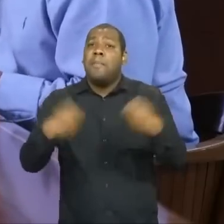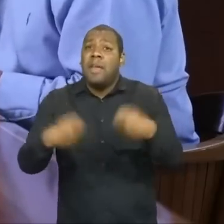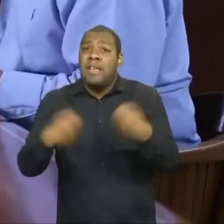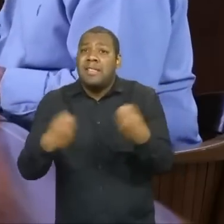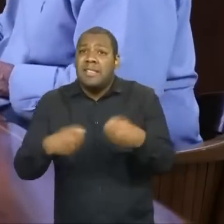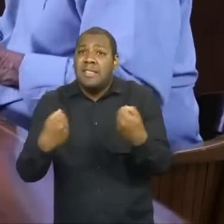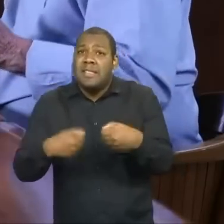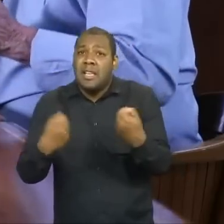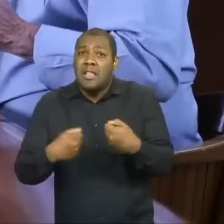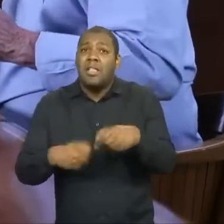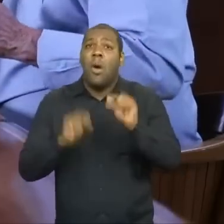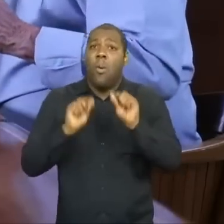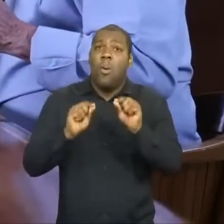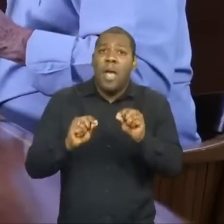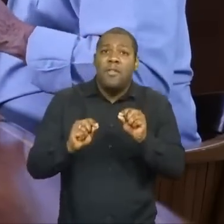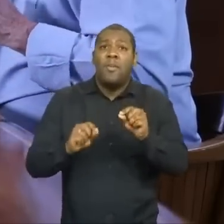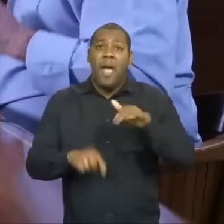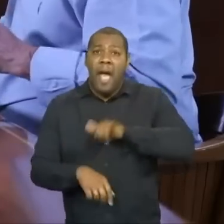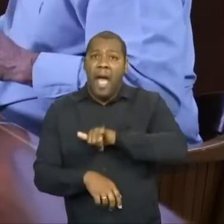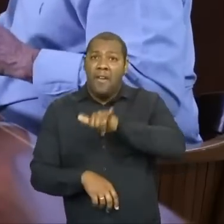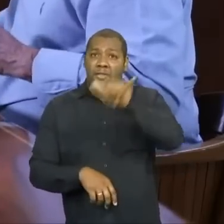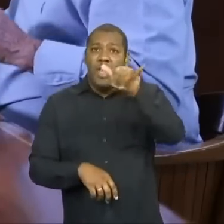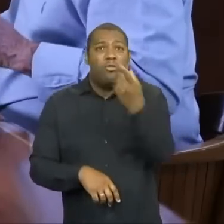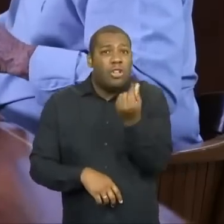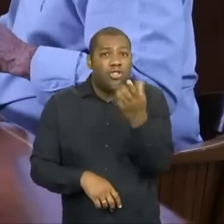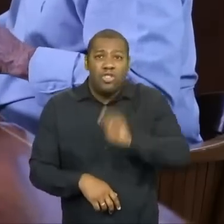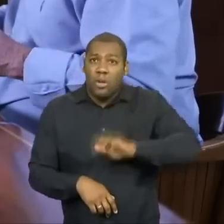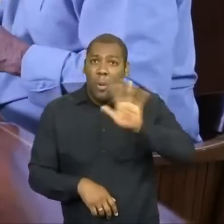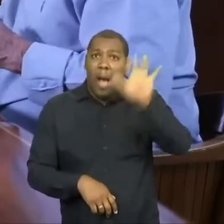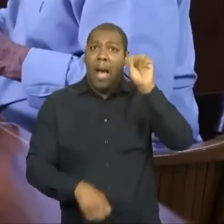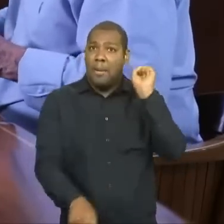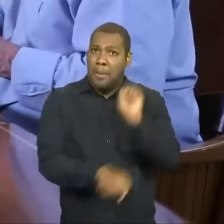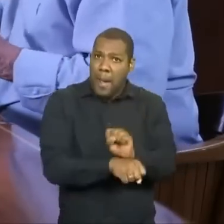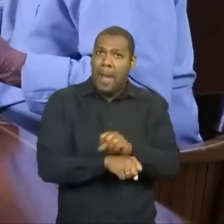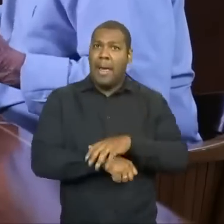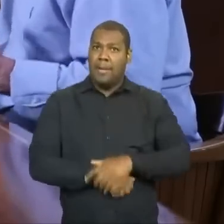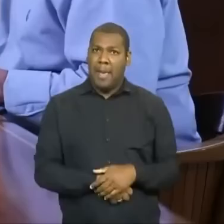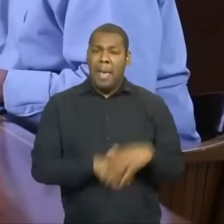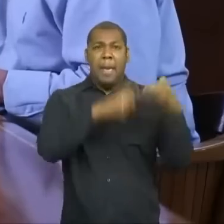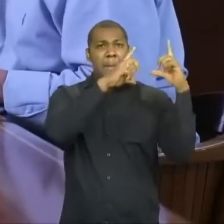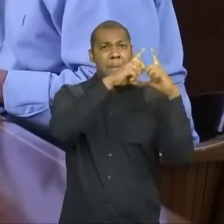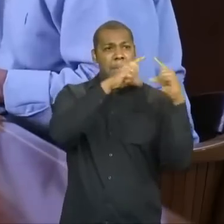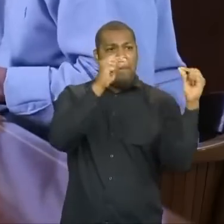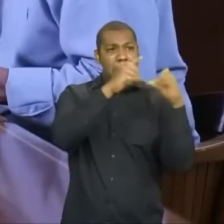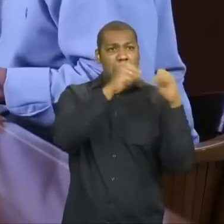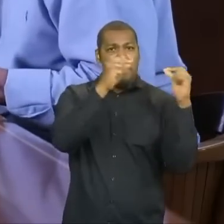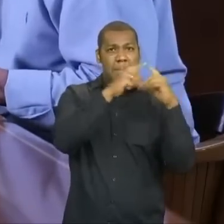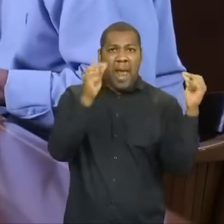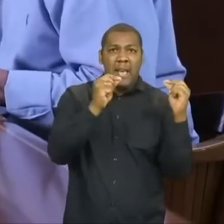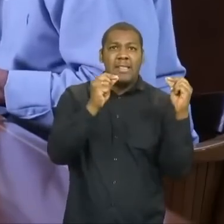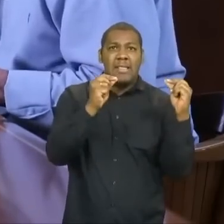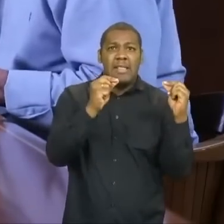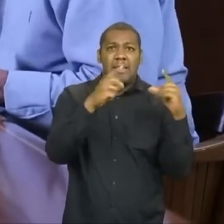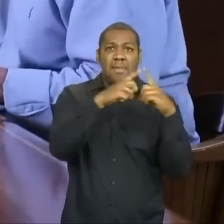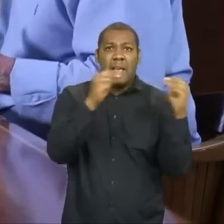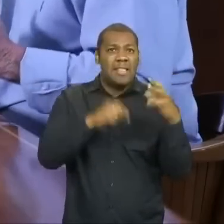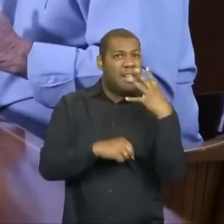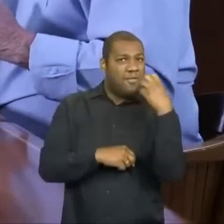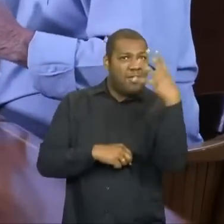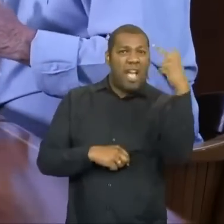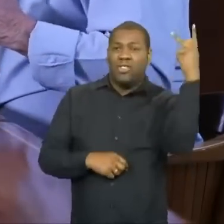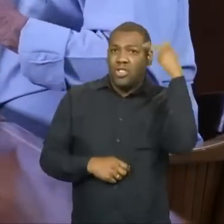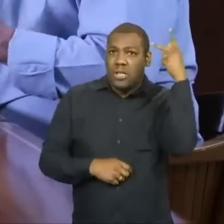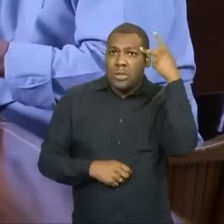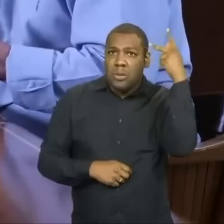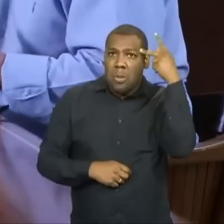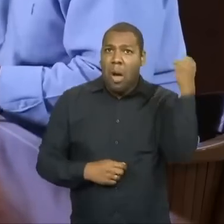para viajar. Às vezes, para ir daqui, para ir de Brasília até São Paulo, é mais caro do que daqui para Miami. Não é possível. Então, nós precisamos